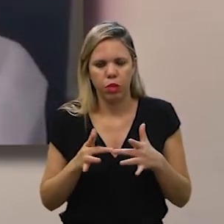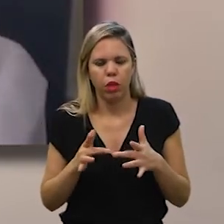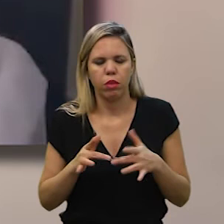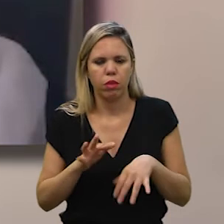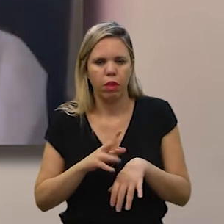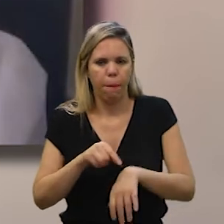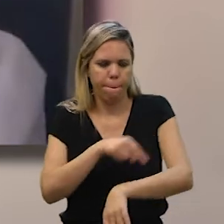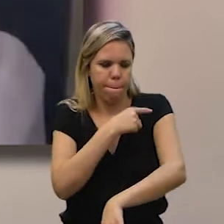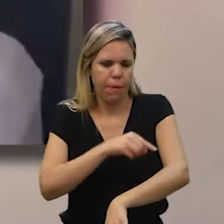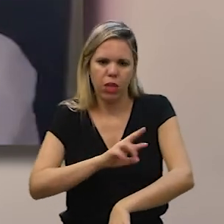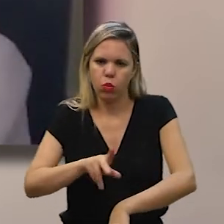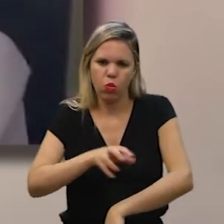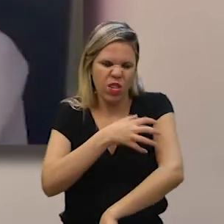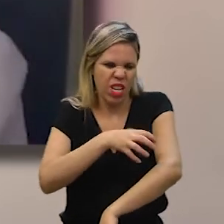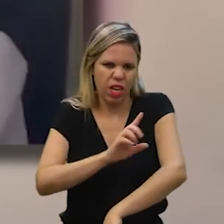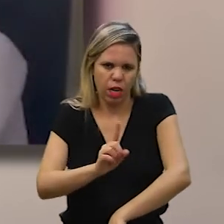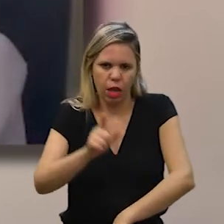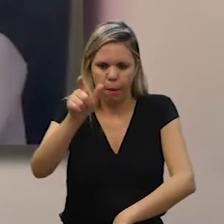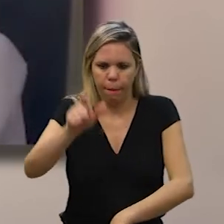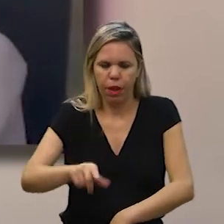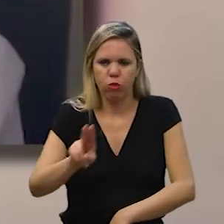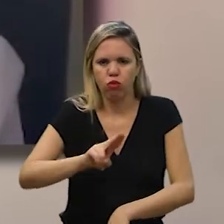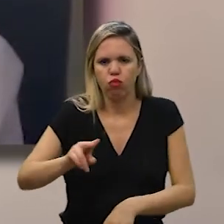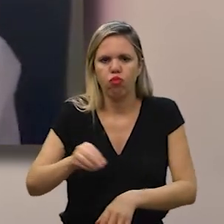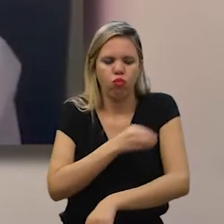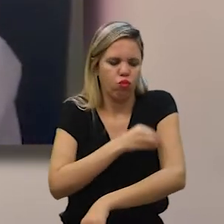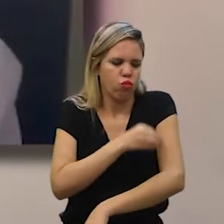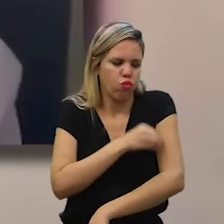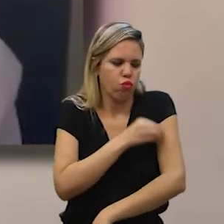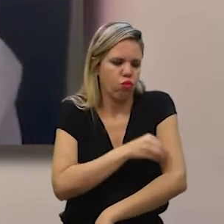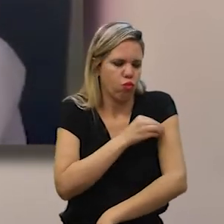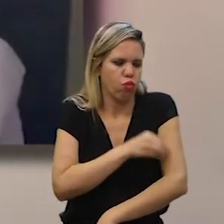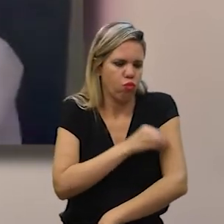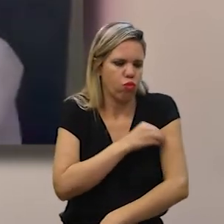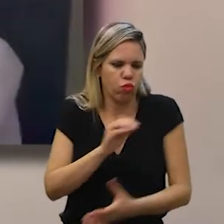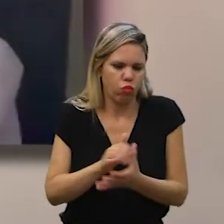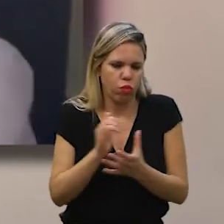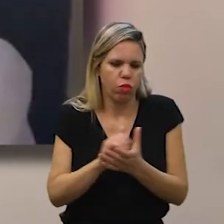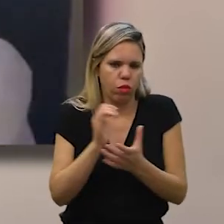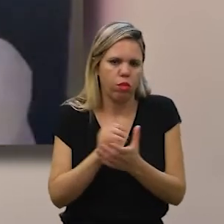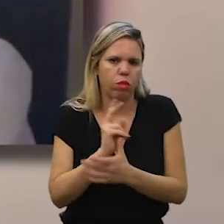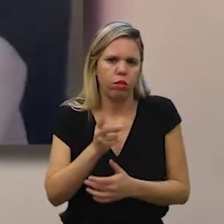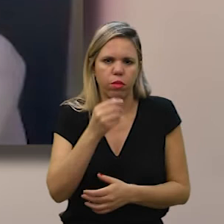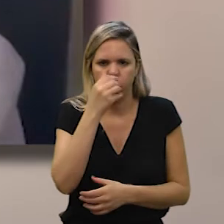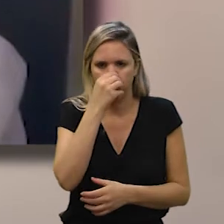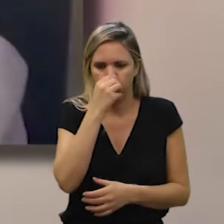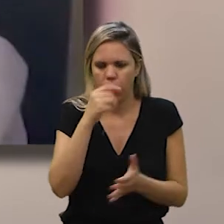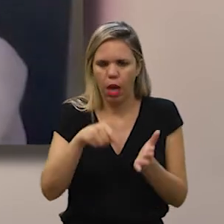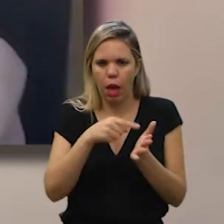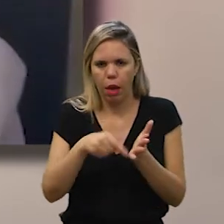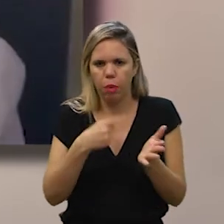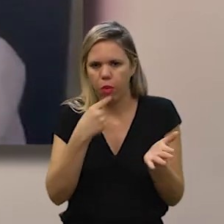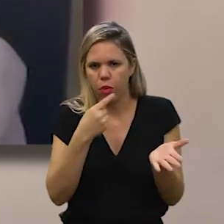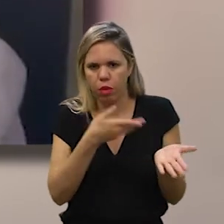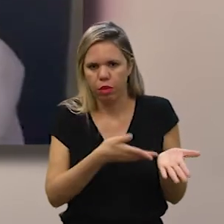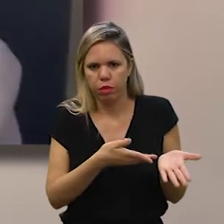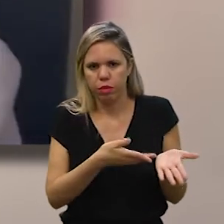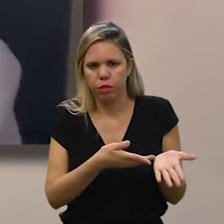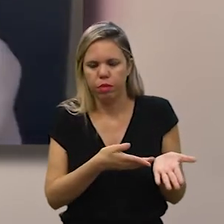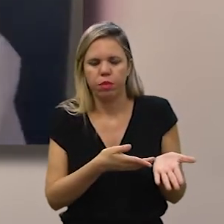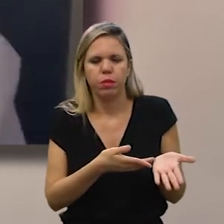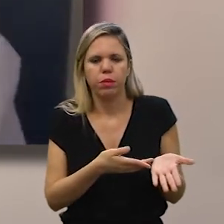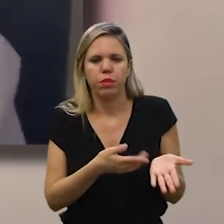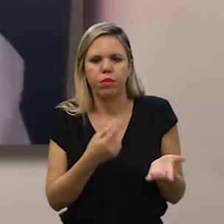contato que não é alérgica, que a pessoa de tanto usar álcool gel, álcool gel, álcool gel, álcool gel, a mão ficou vermelha e